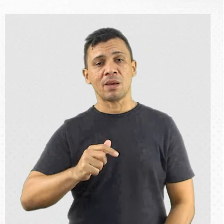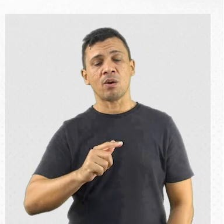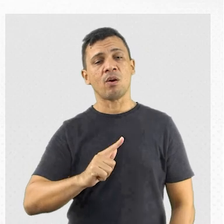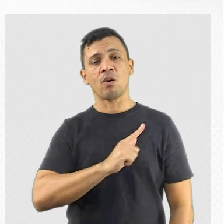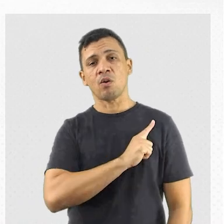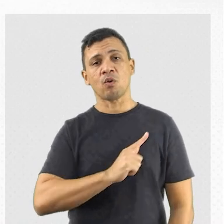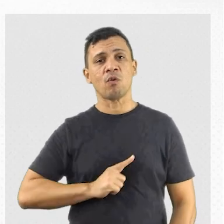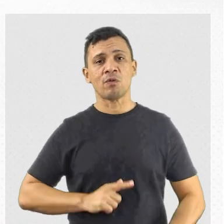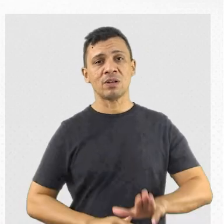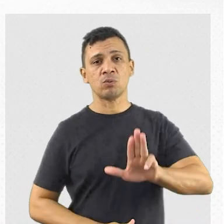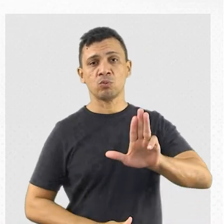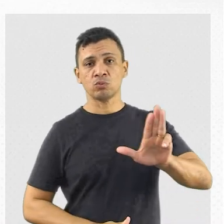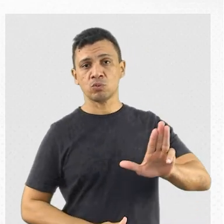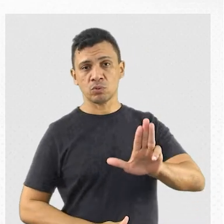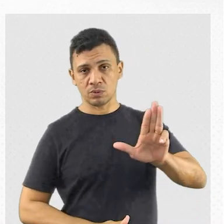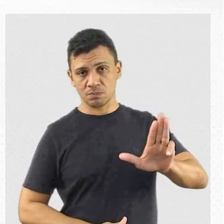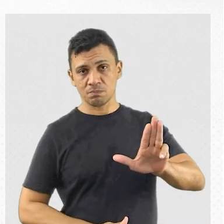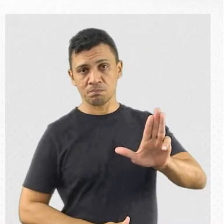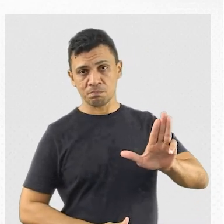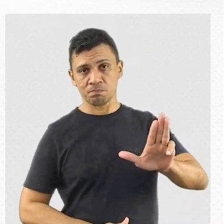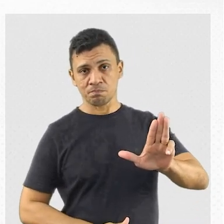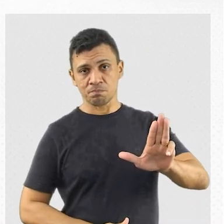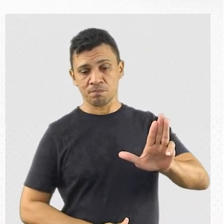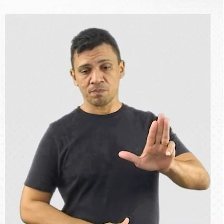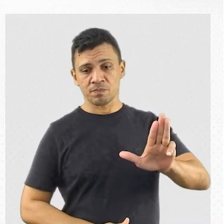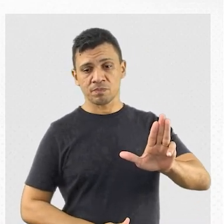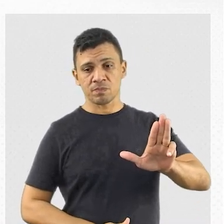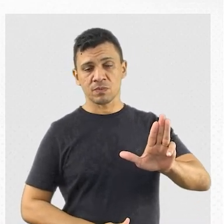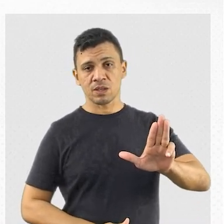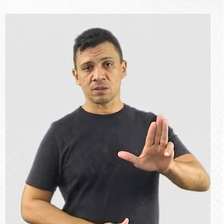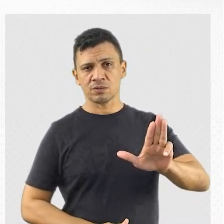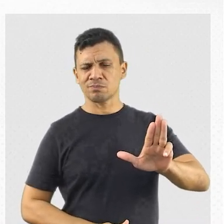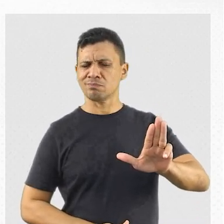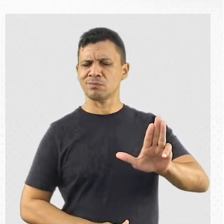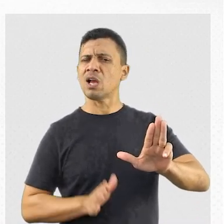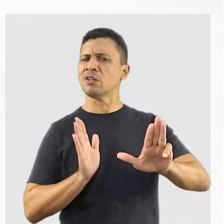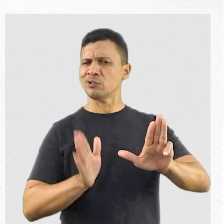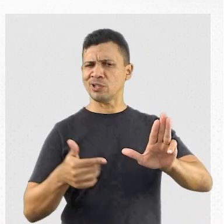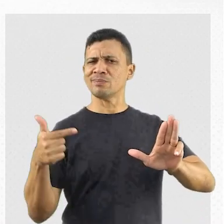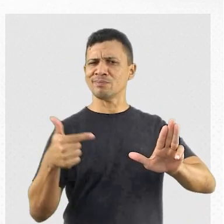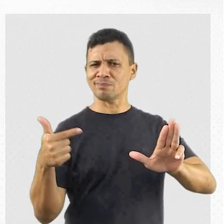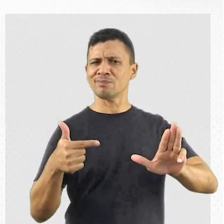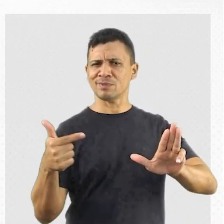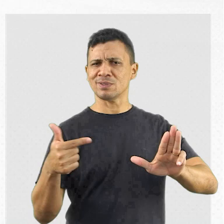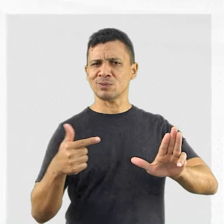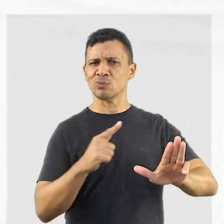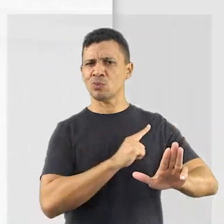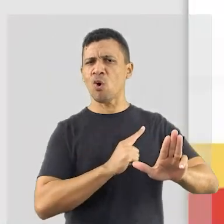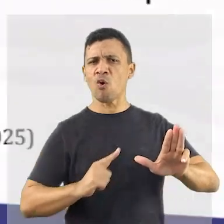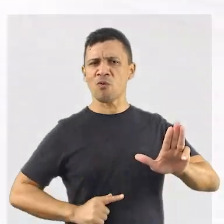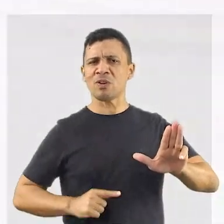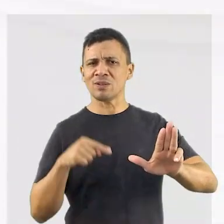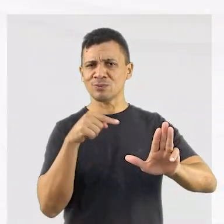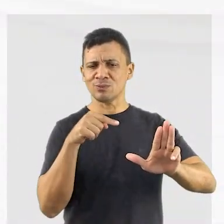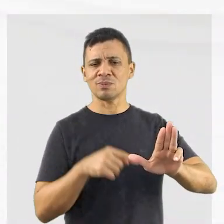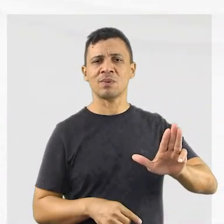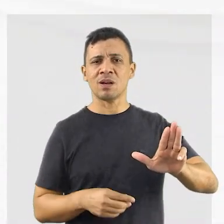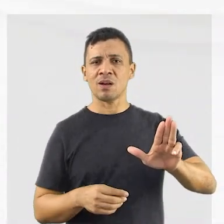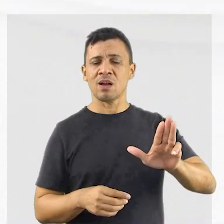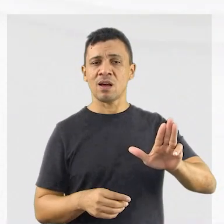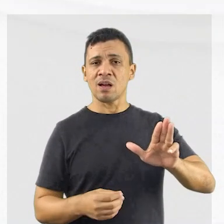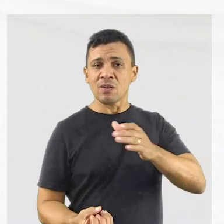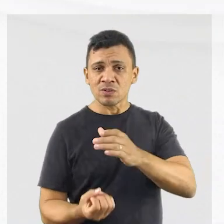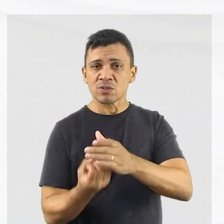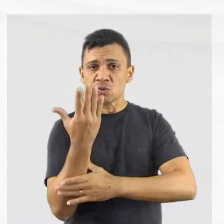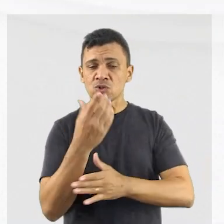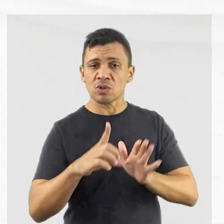certo equilíbrio de possibilidade dentro dessa relação sociedade-indivíduo. Vamos para o nosso terceiro autor, que é o